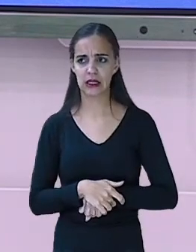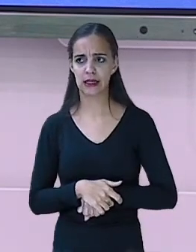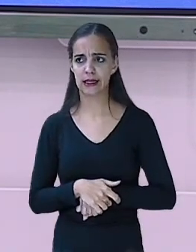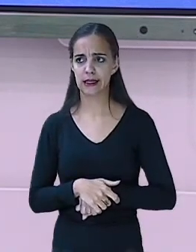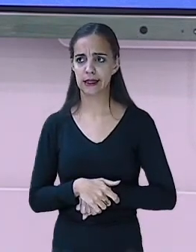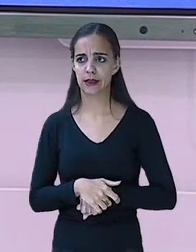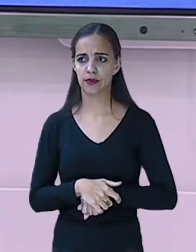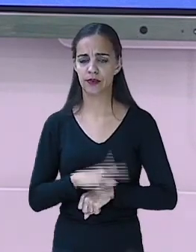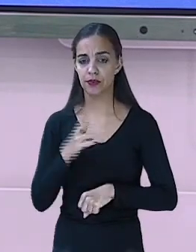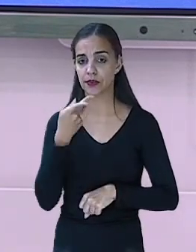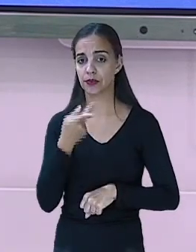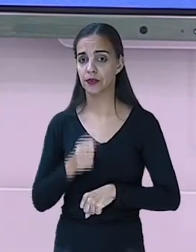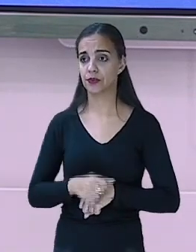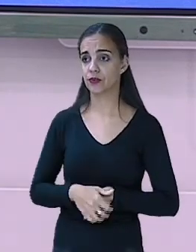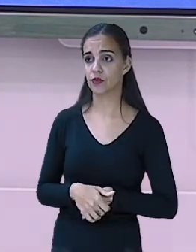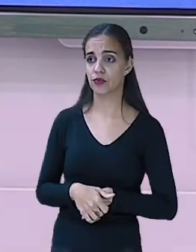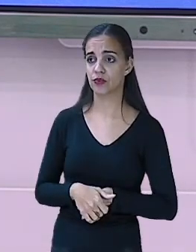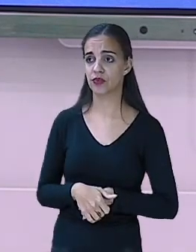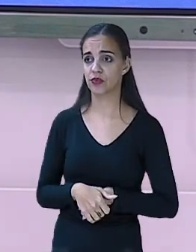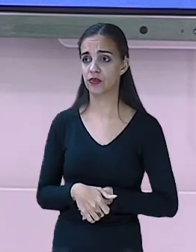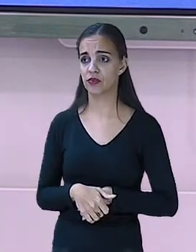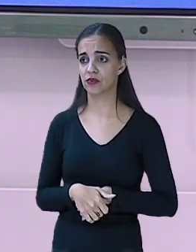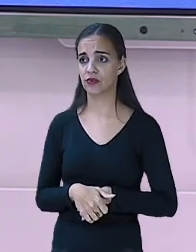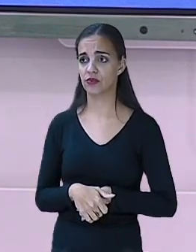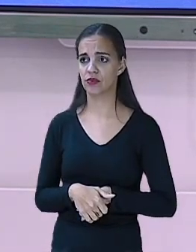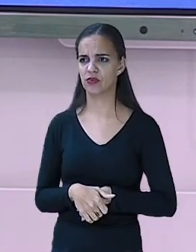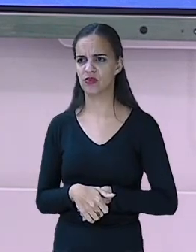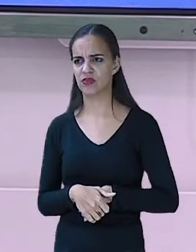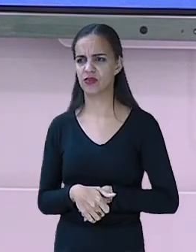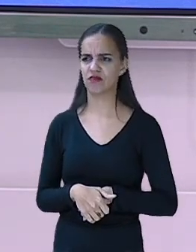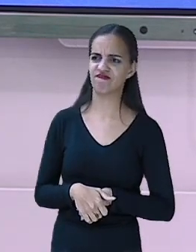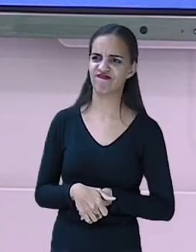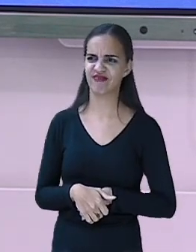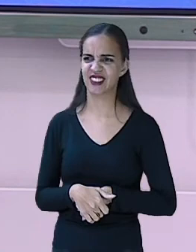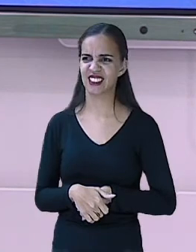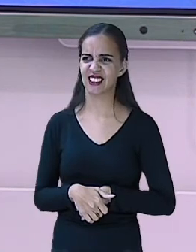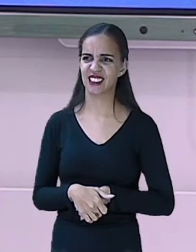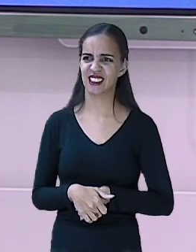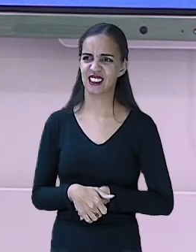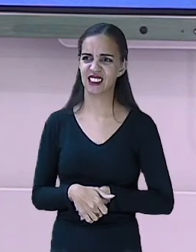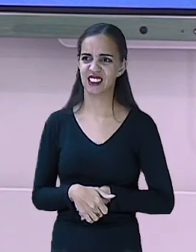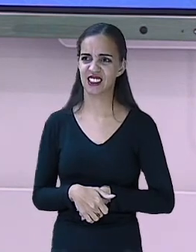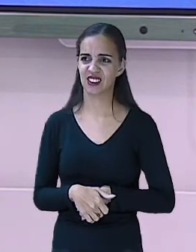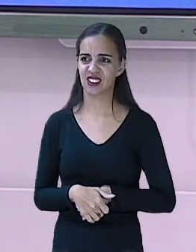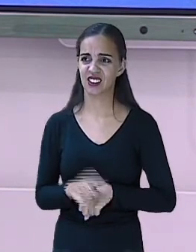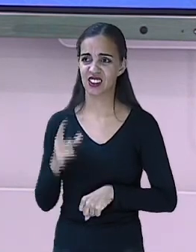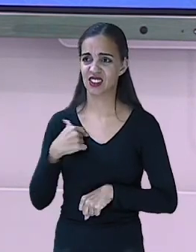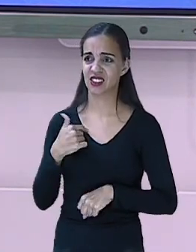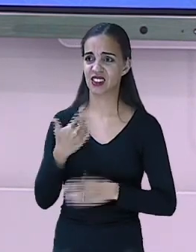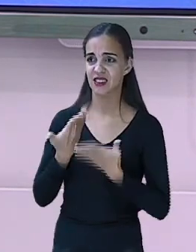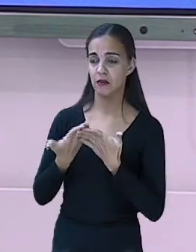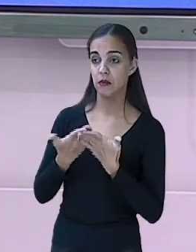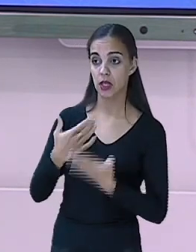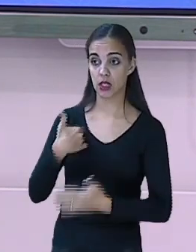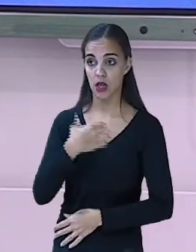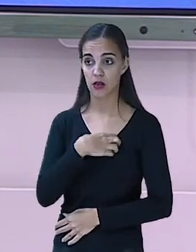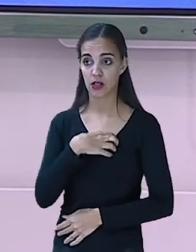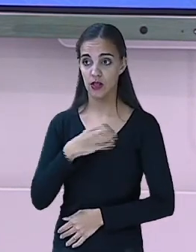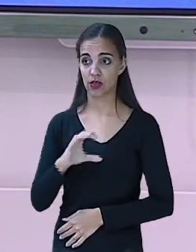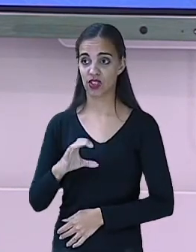e aí você logo observou flant nas minhas aulas de